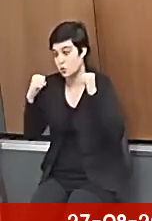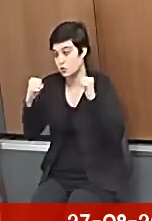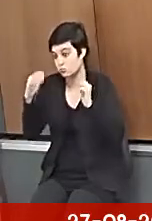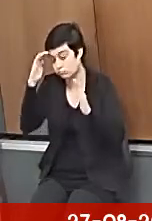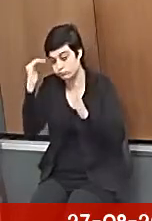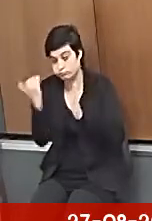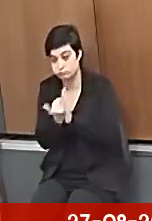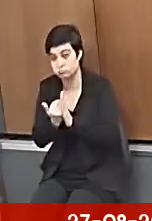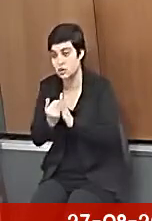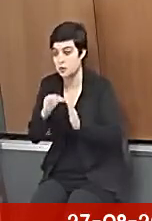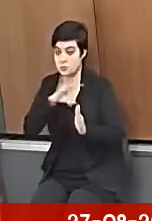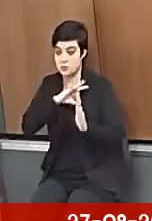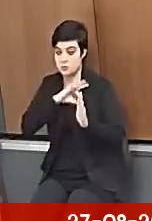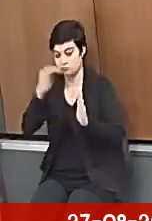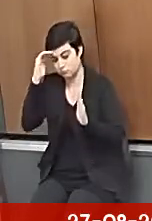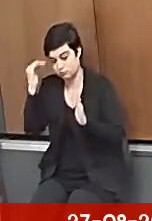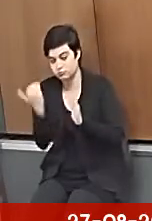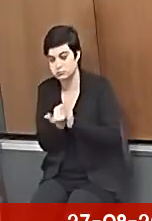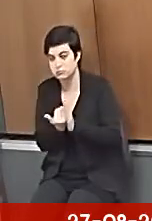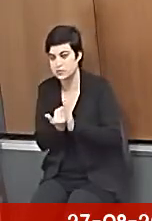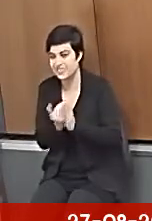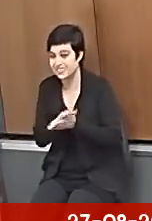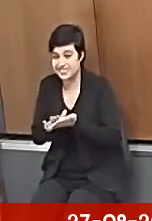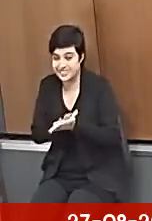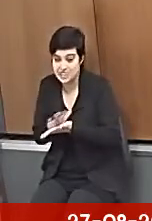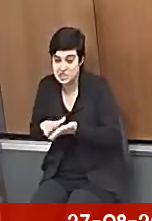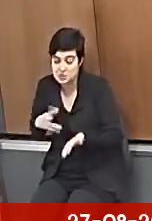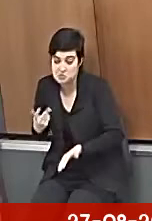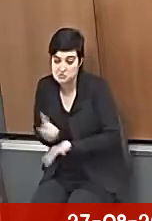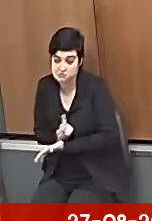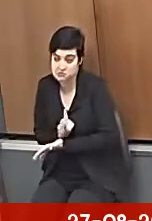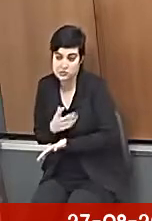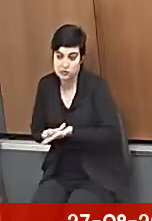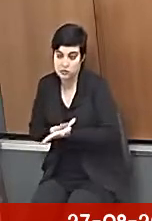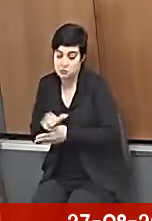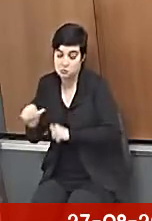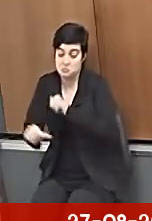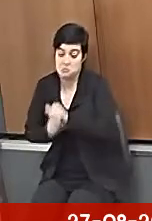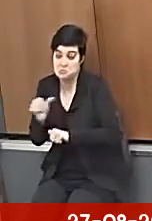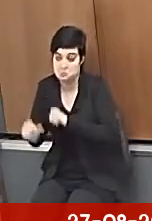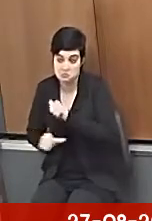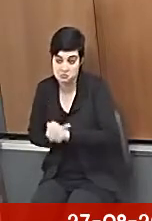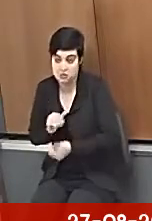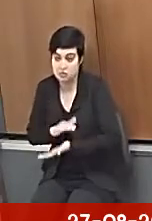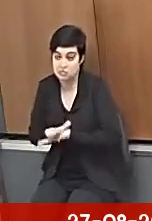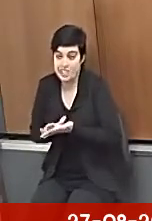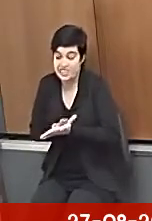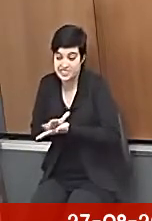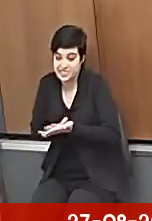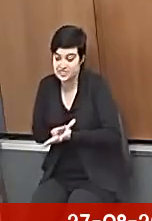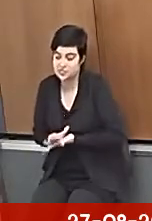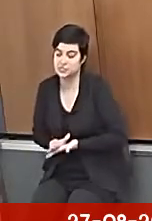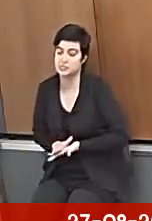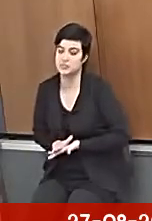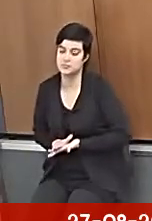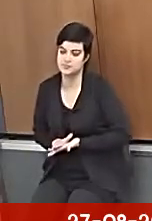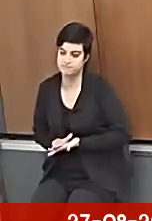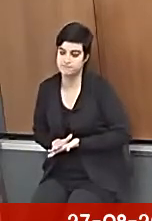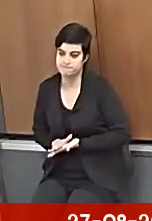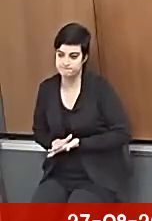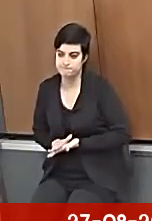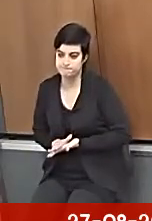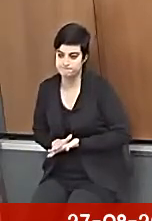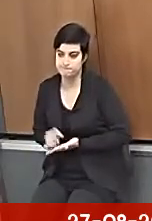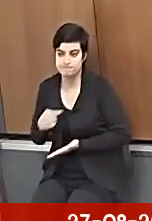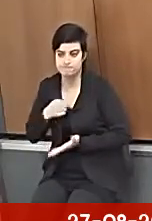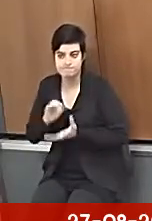da polícia está nada mais pode ser feito nada mais pode ser melhorado nada mais pode ser mudado inclusive eu